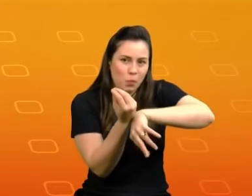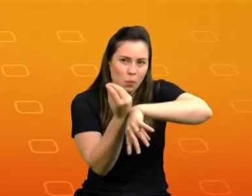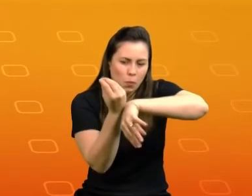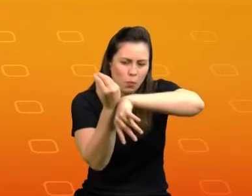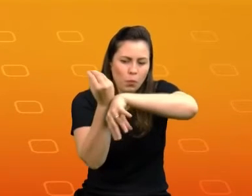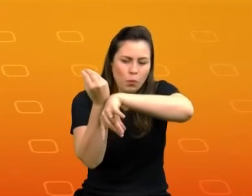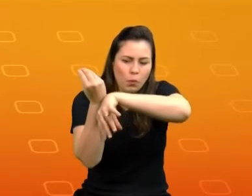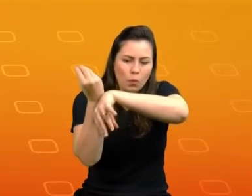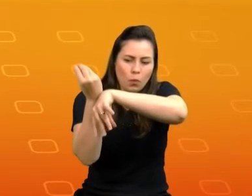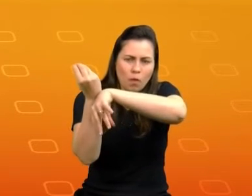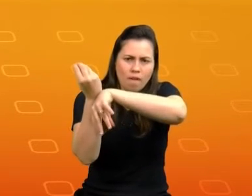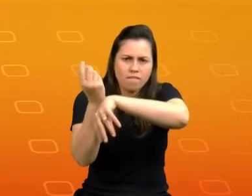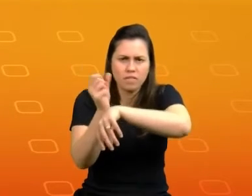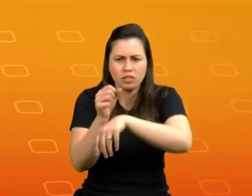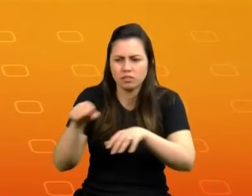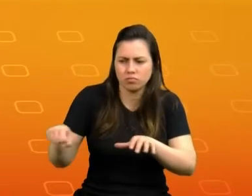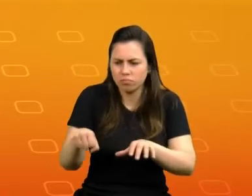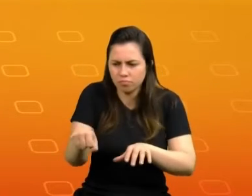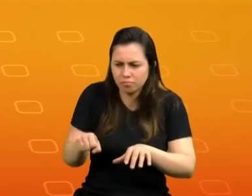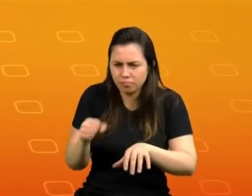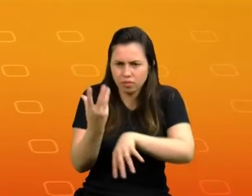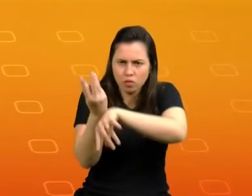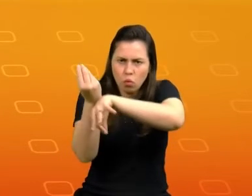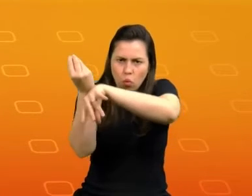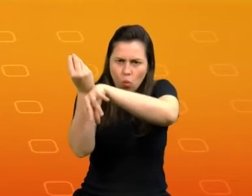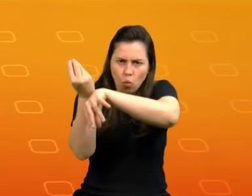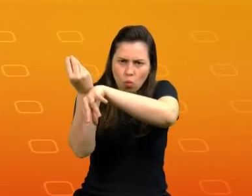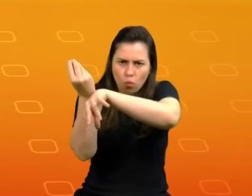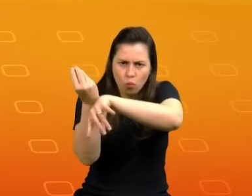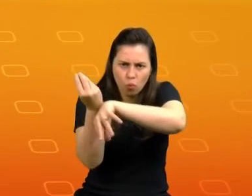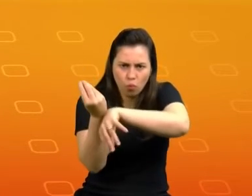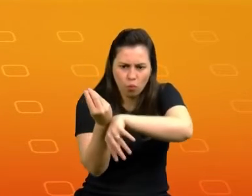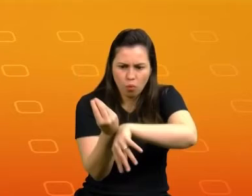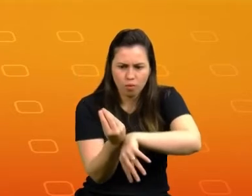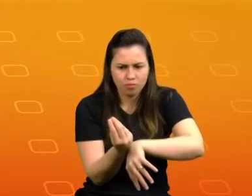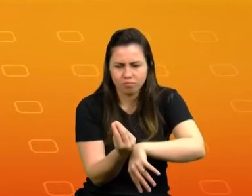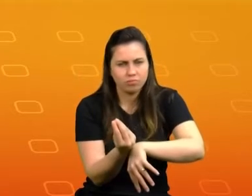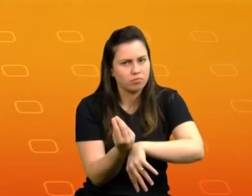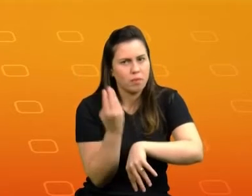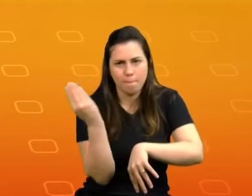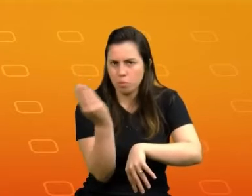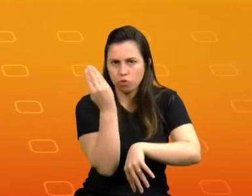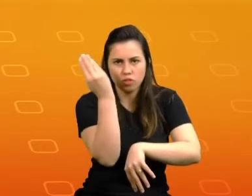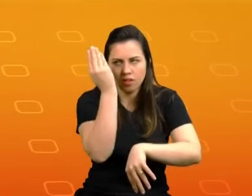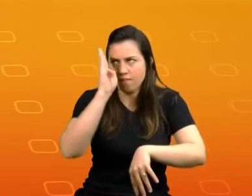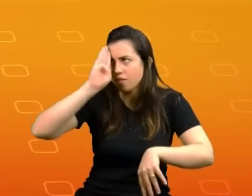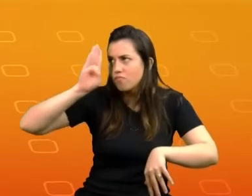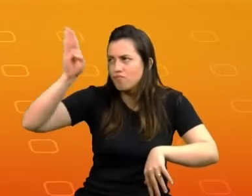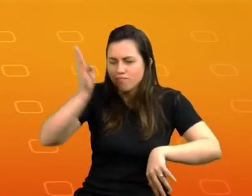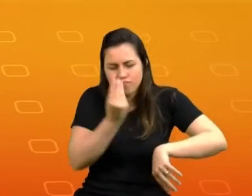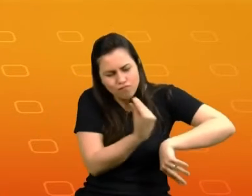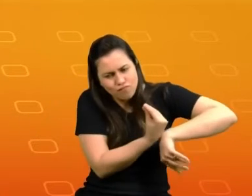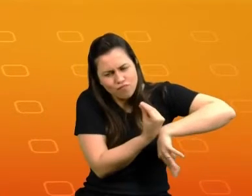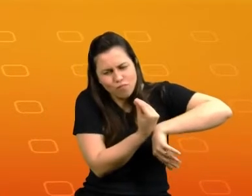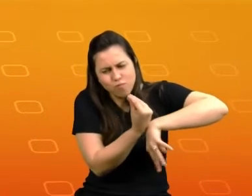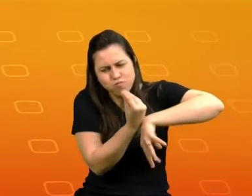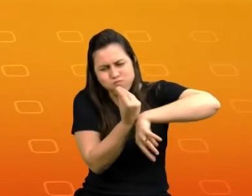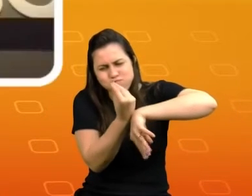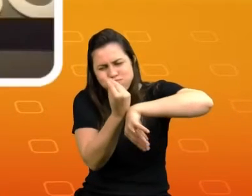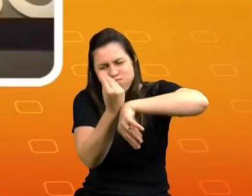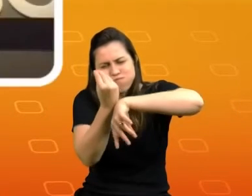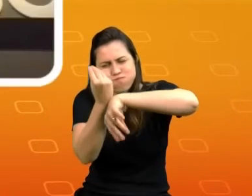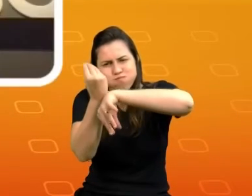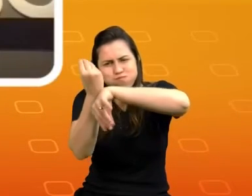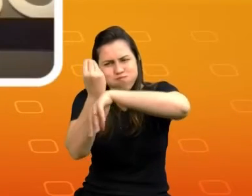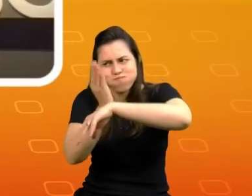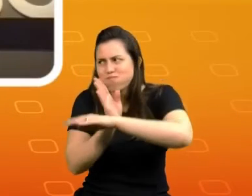você tá montado nesse foguete já tem um tempo Léo e você sabe como é que é eu acho o seguinte eu não sei dizer